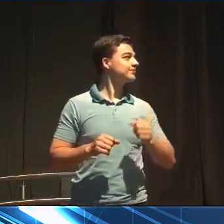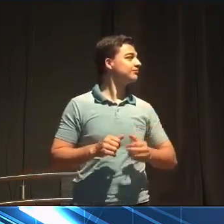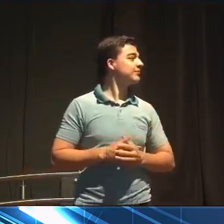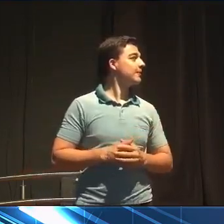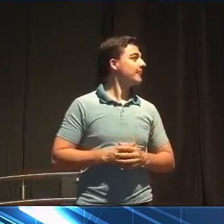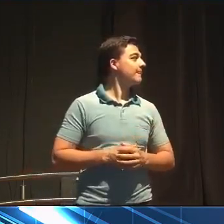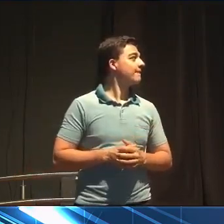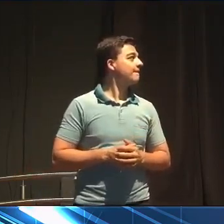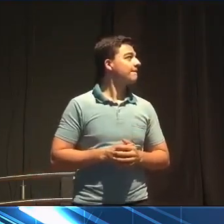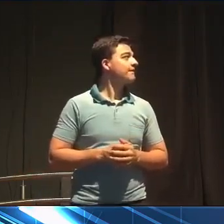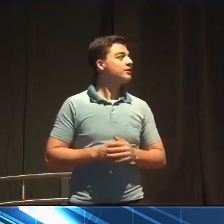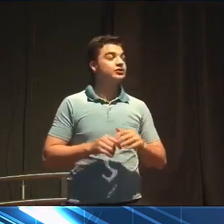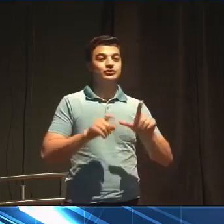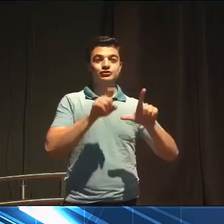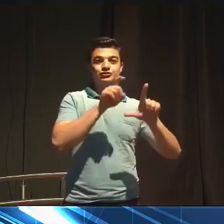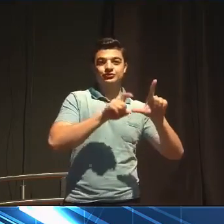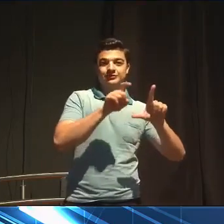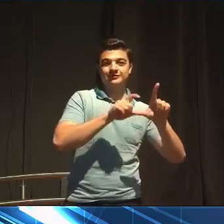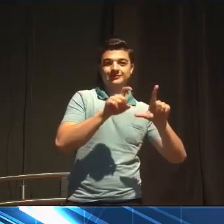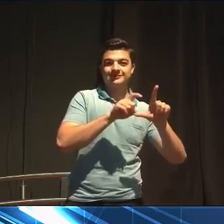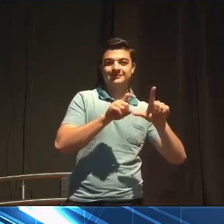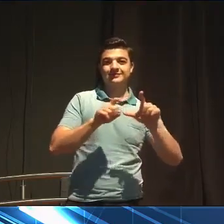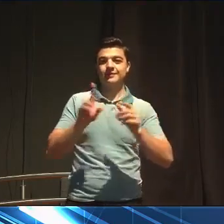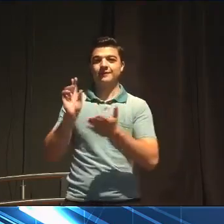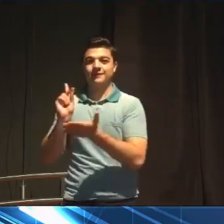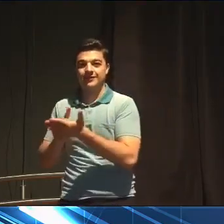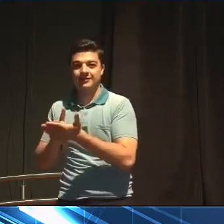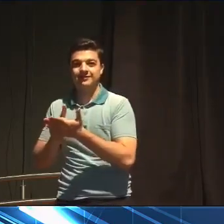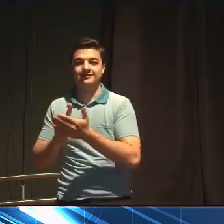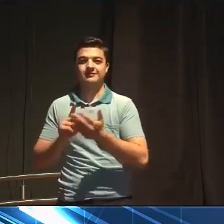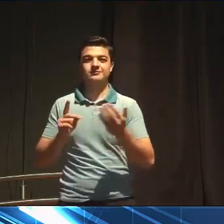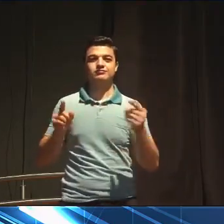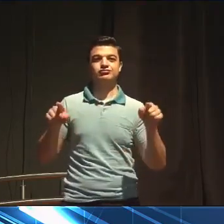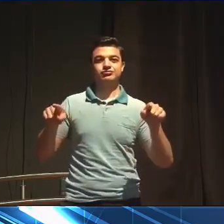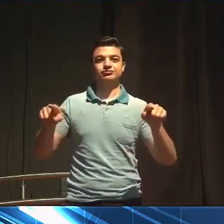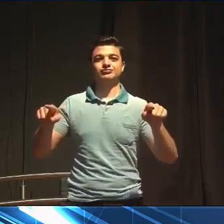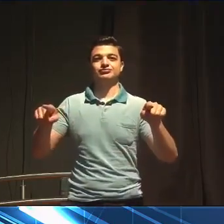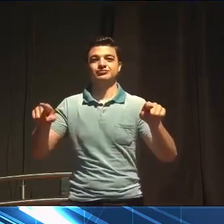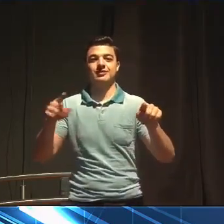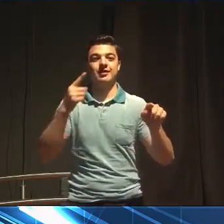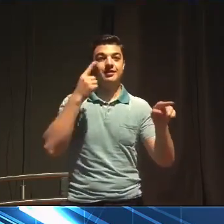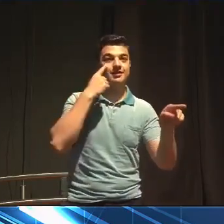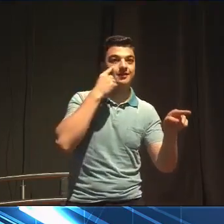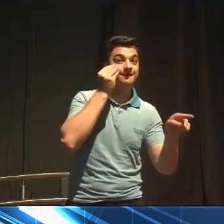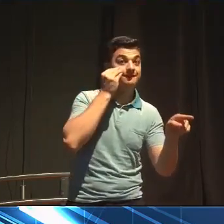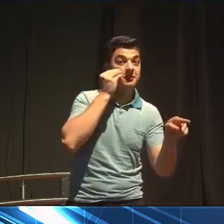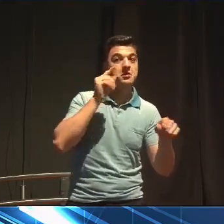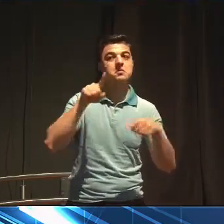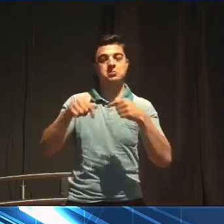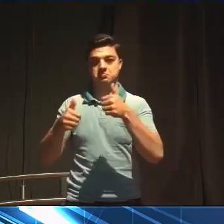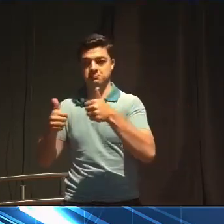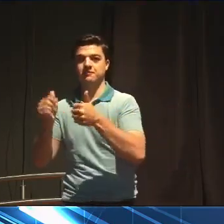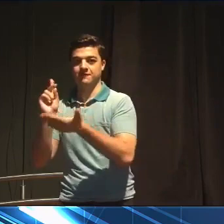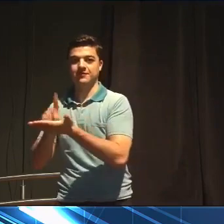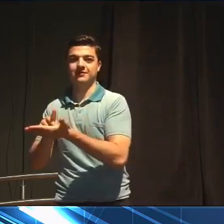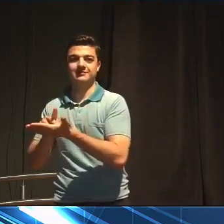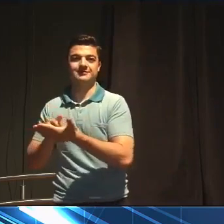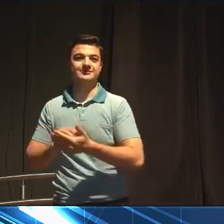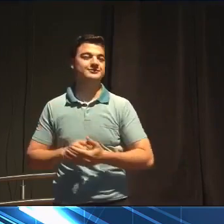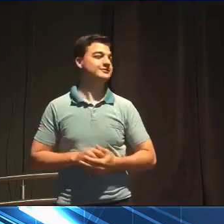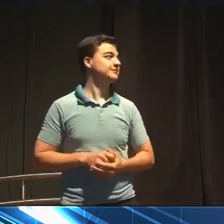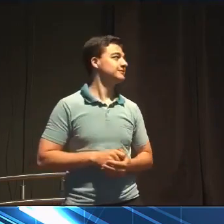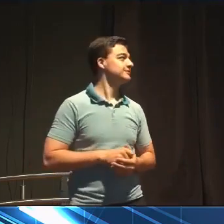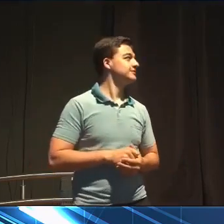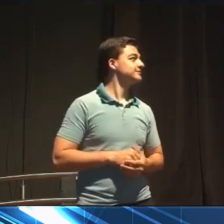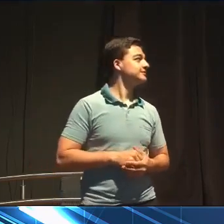tem um depoimento, do pessoal de engenharia da Amazon contando como é importante esse tipo de tecnologia.